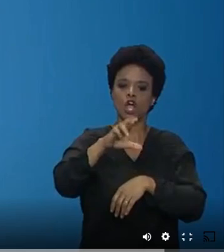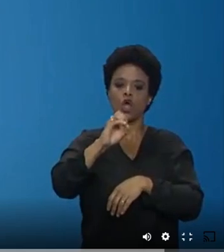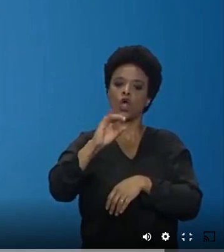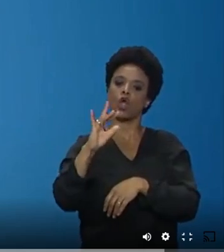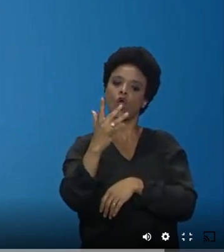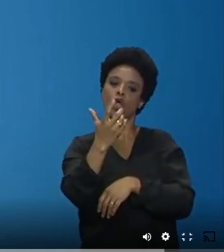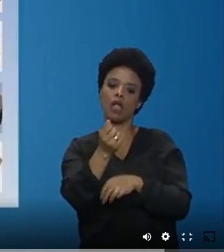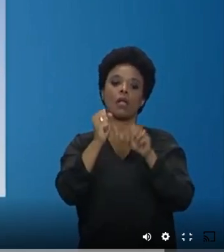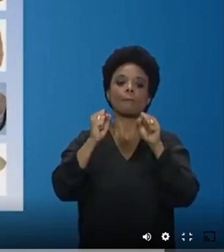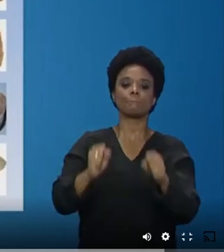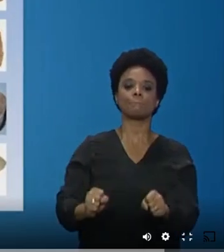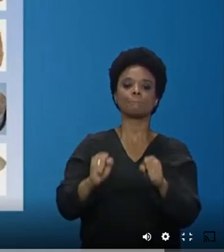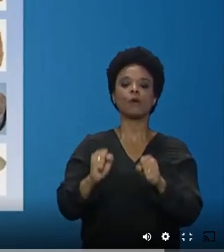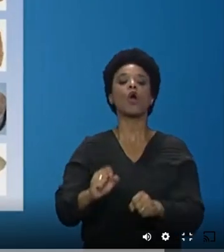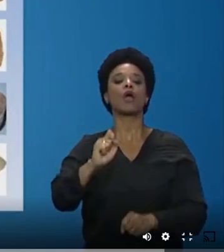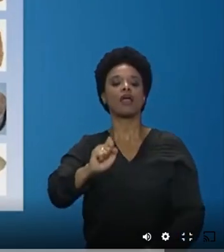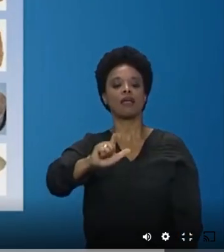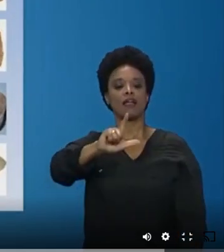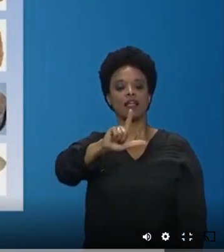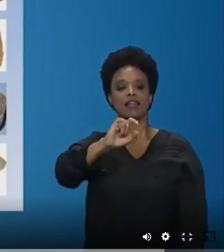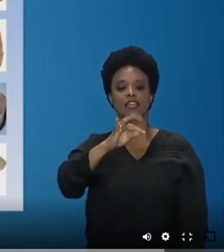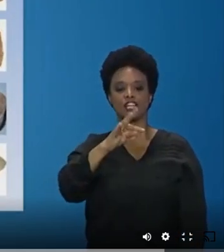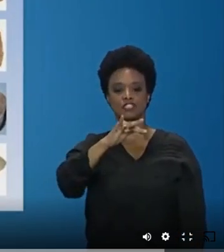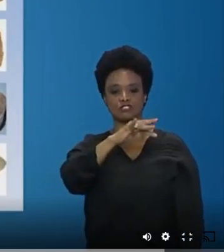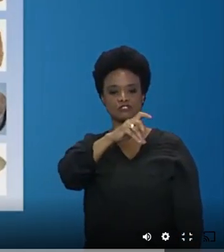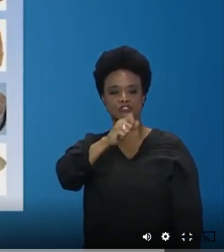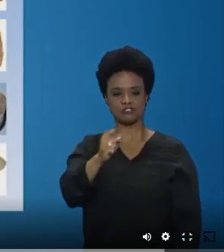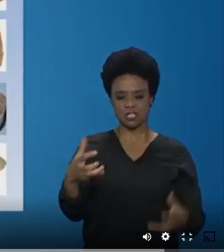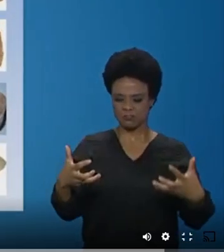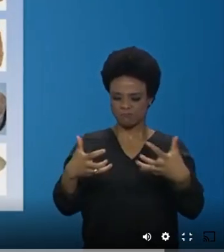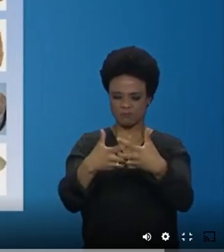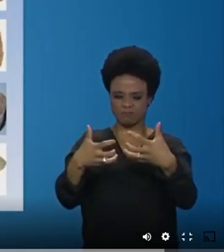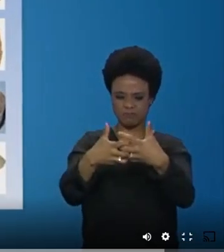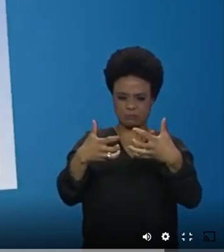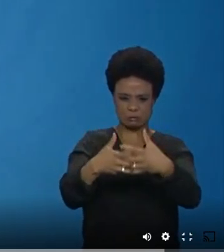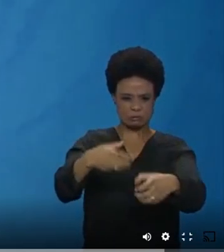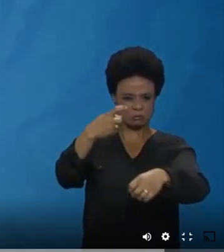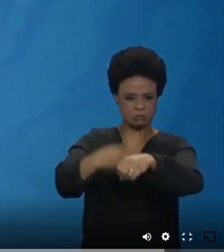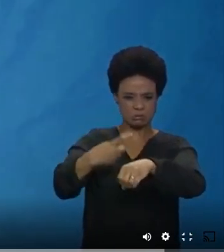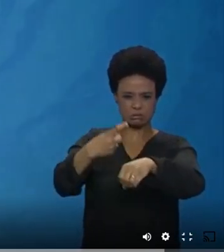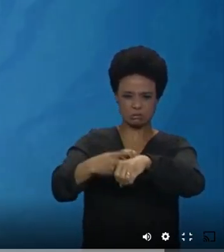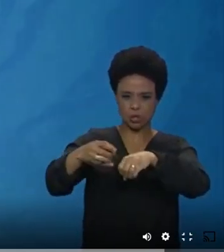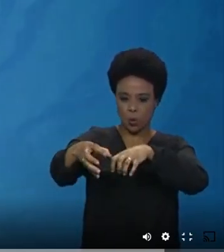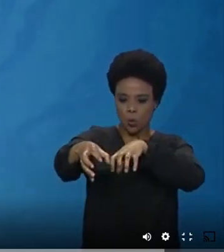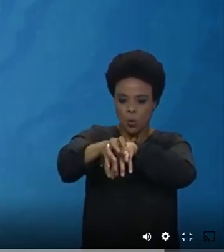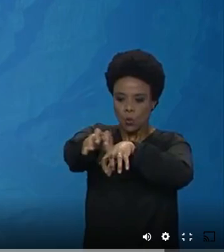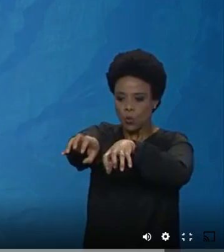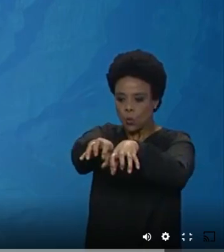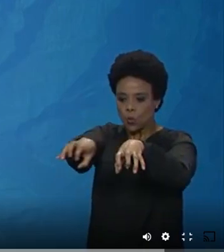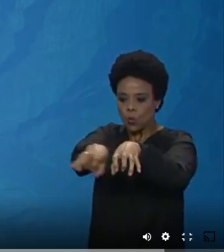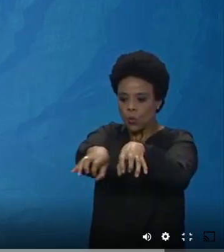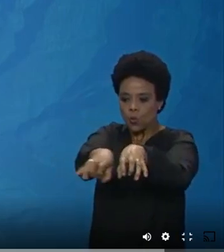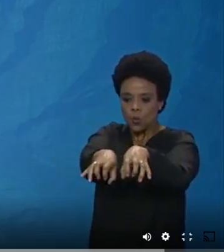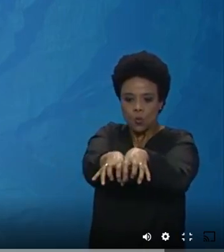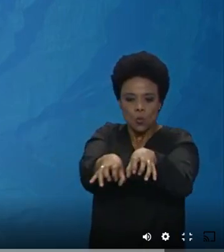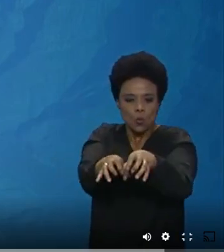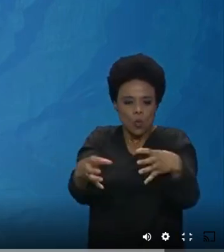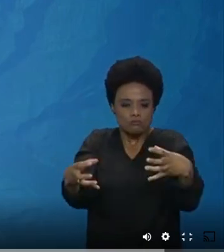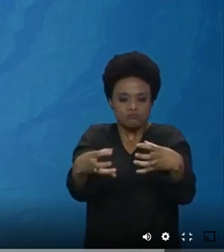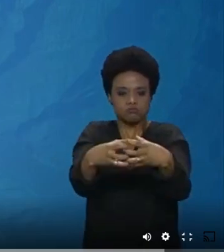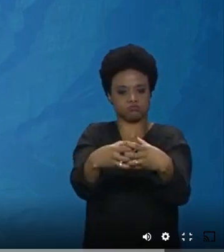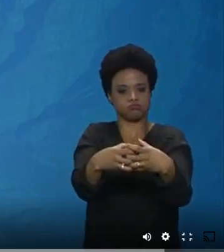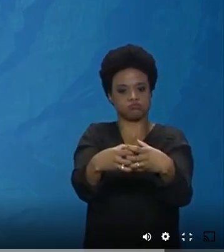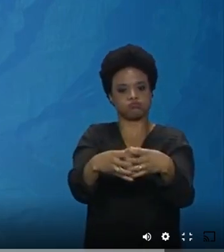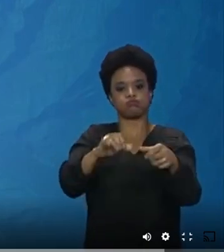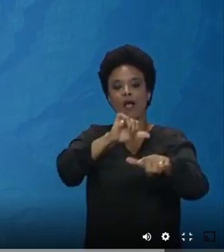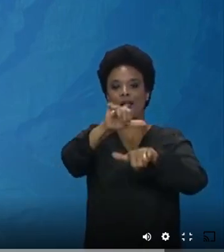por litificação, que consiste na compactação e cimentação das partículas soltas. As bacias sedimentares, locais onde